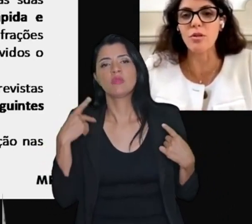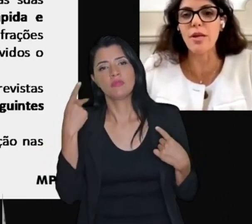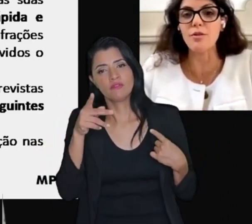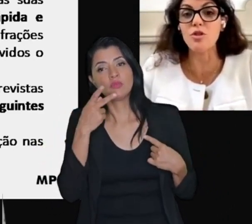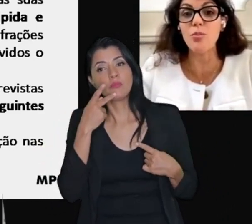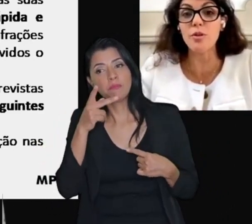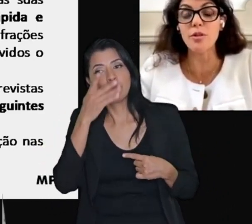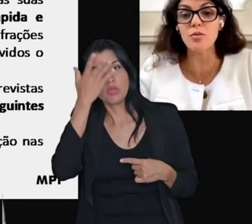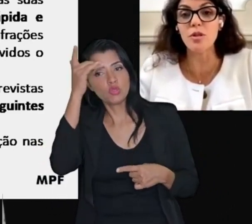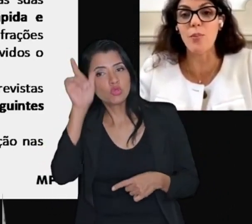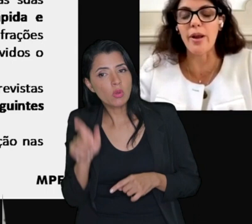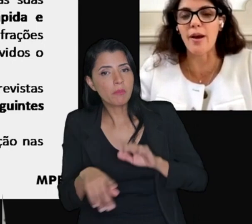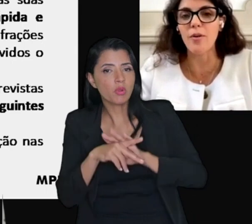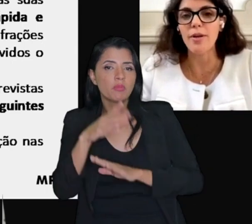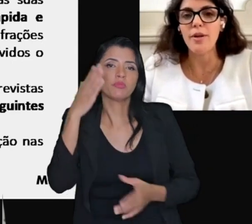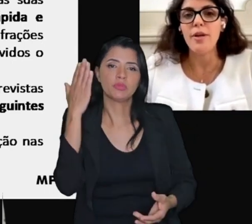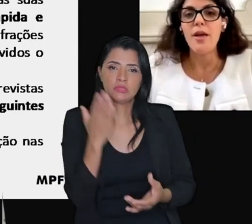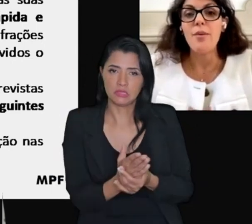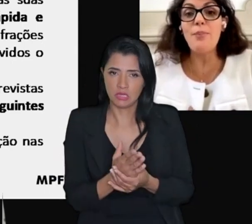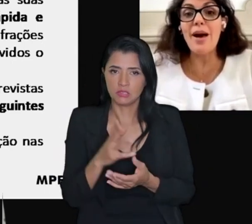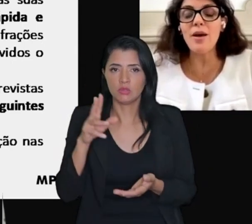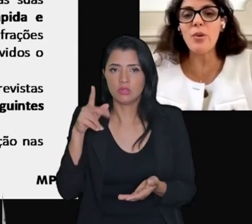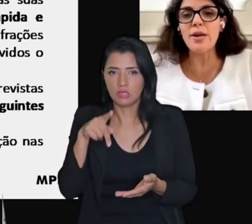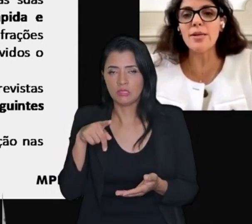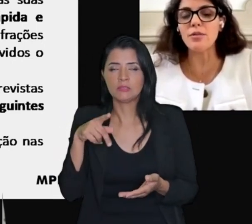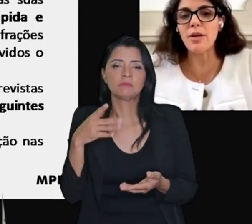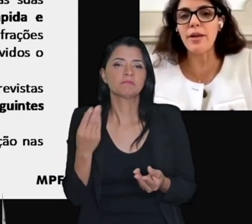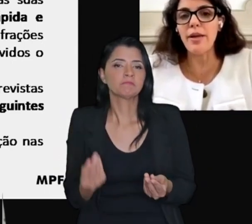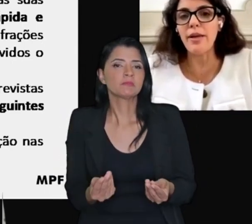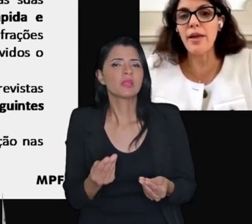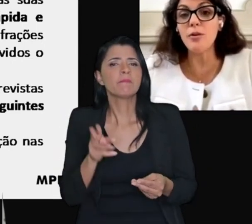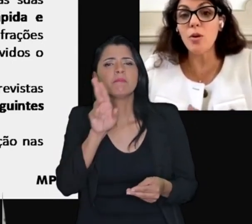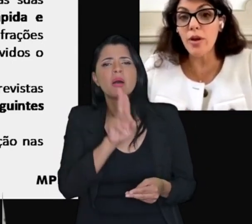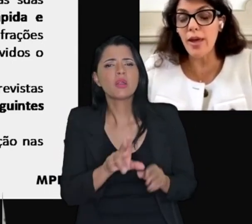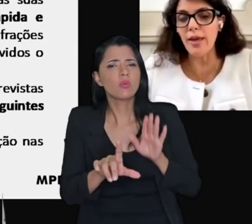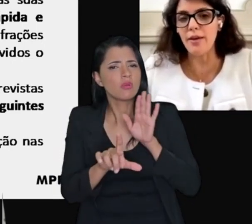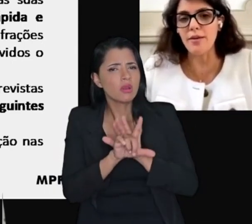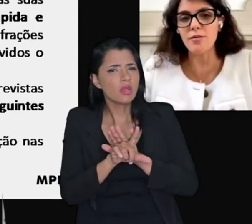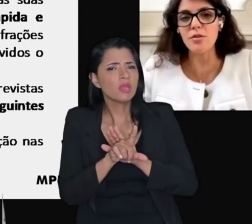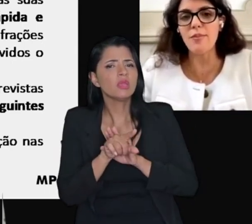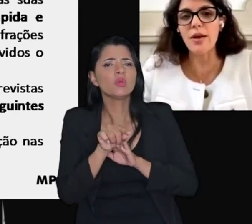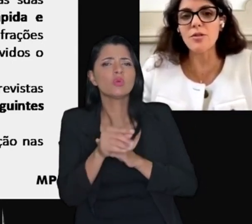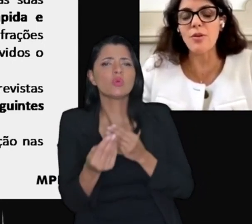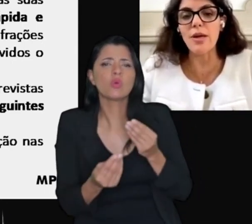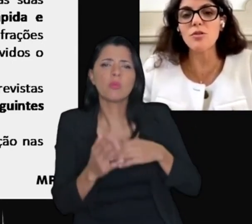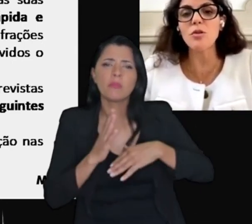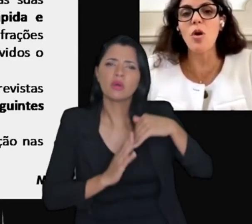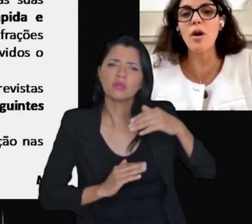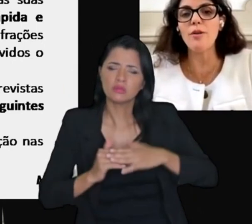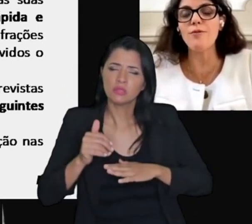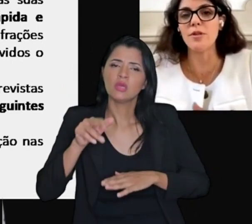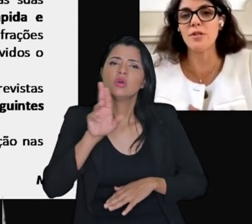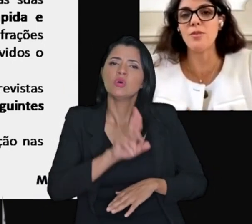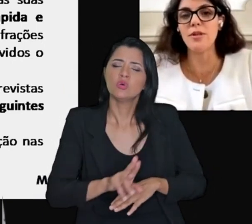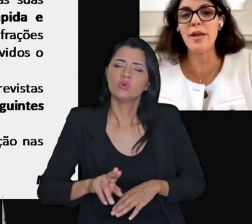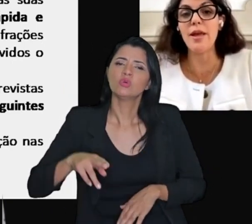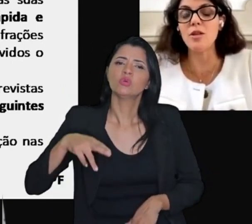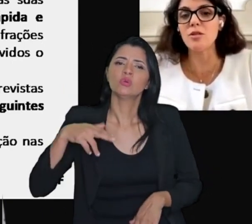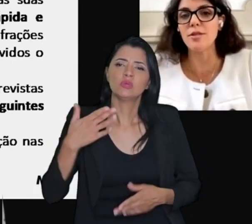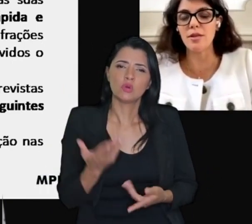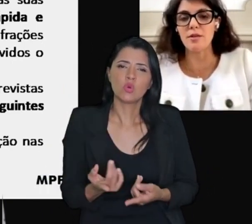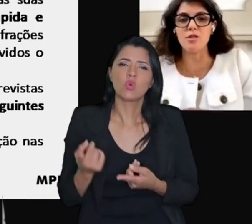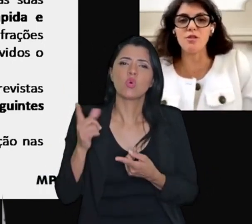processo, autoridades de persecução penal. E para a aplicação da lei, entram quem aí? São chamados Law